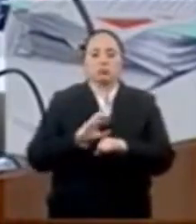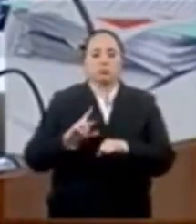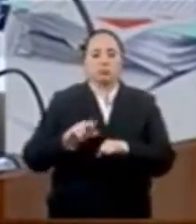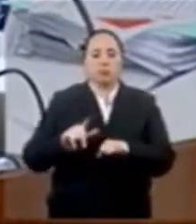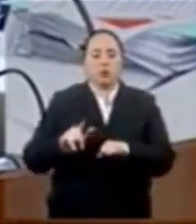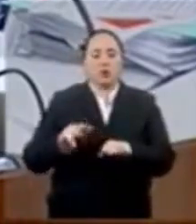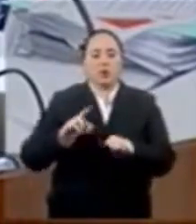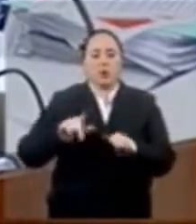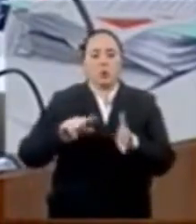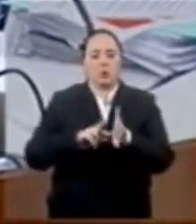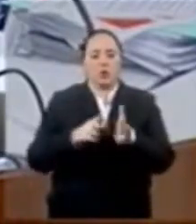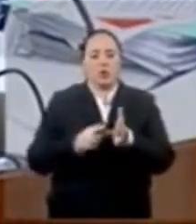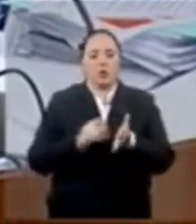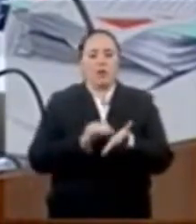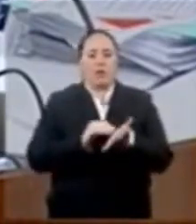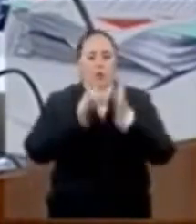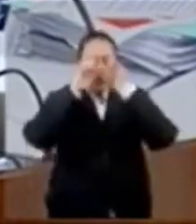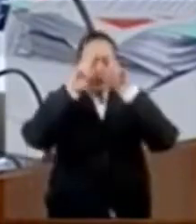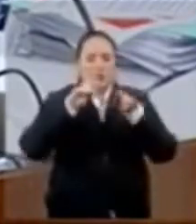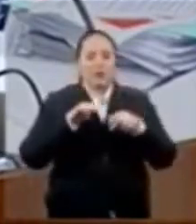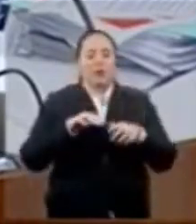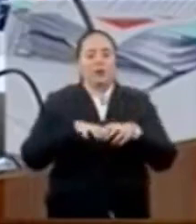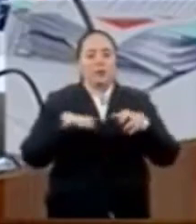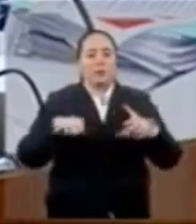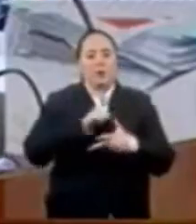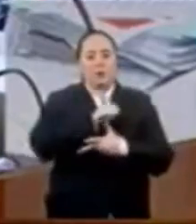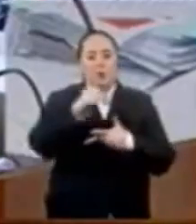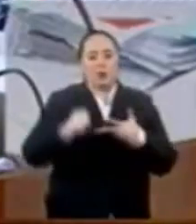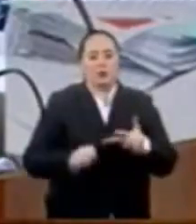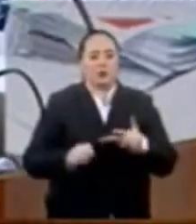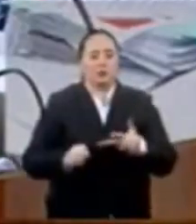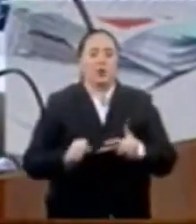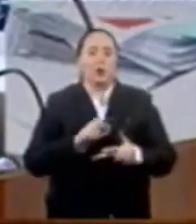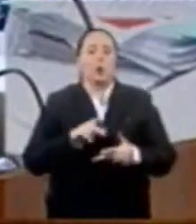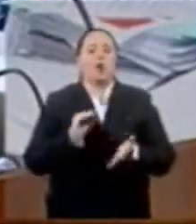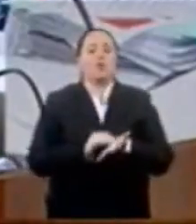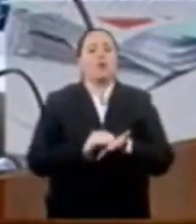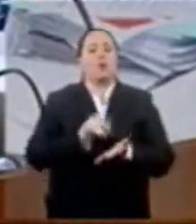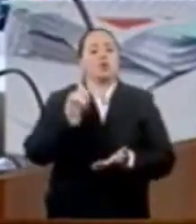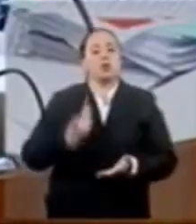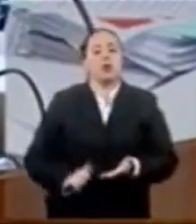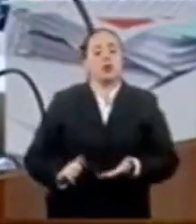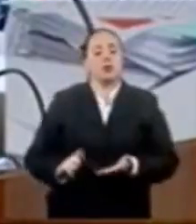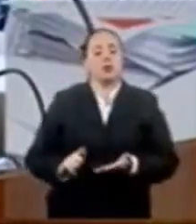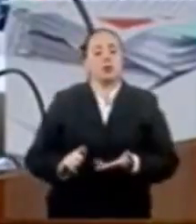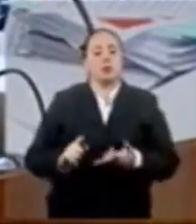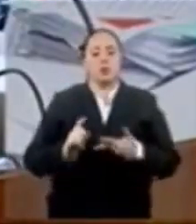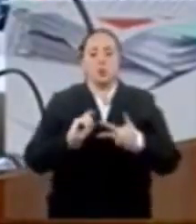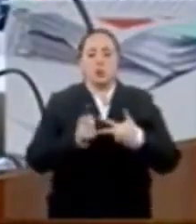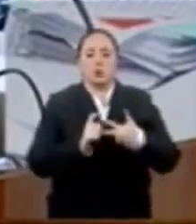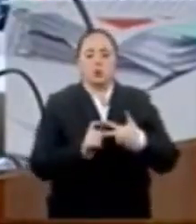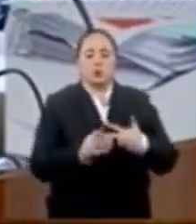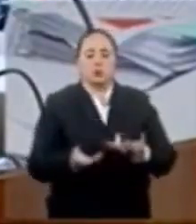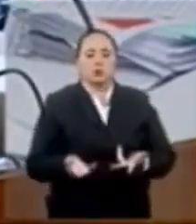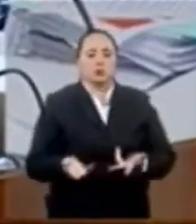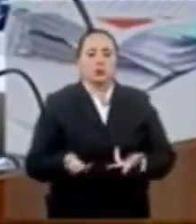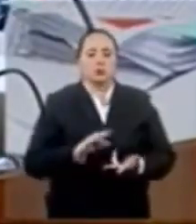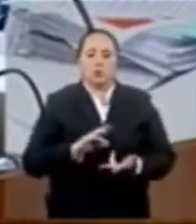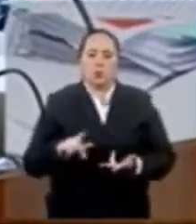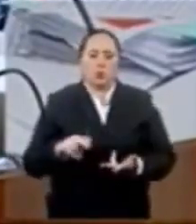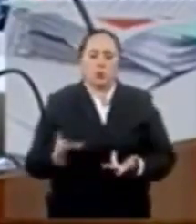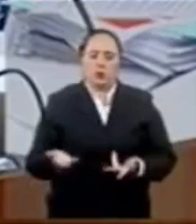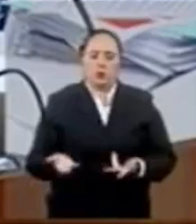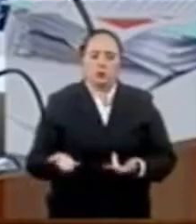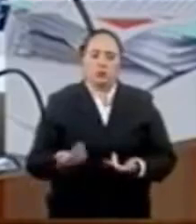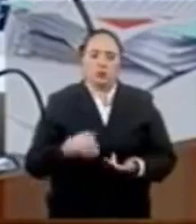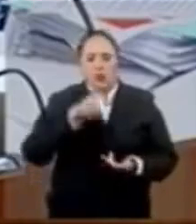a separação de poderes, não é uma ilícita ingerência do Executivo, com um devido respeito às posições